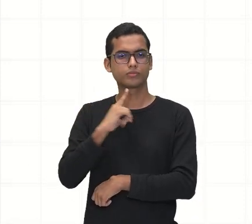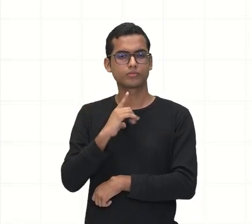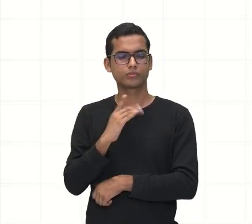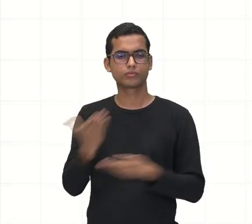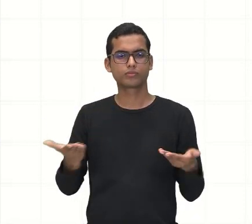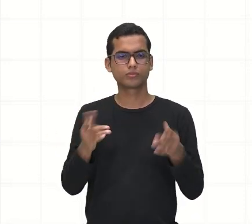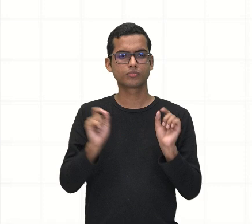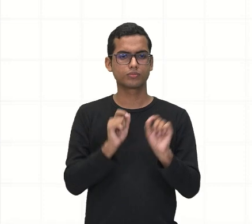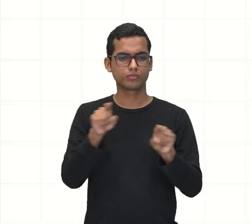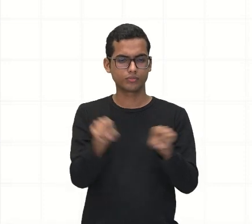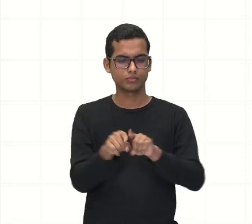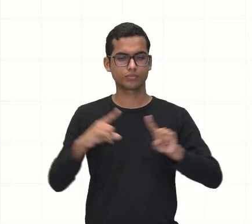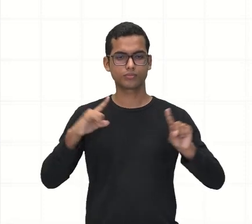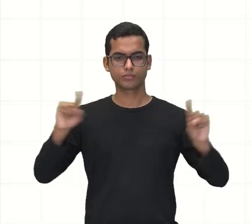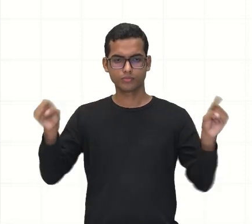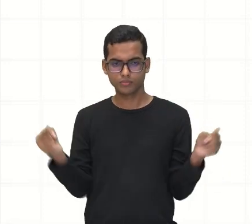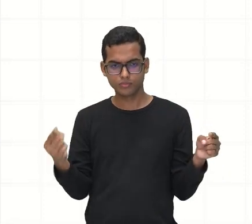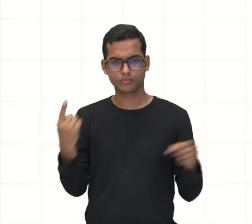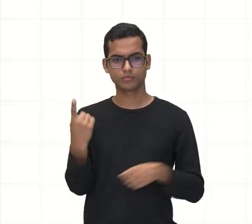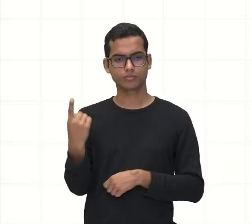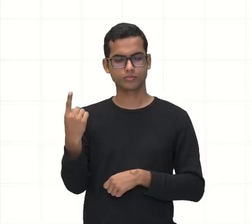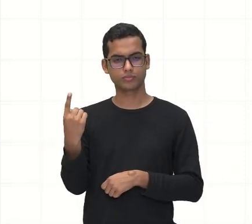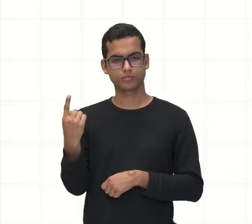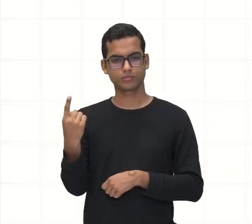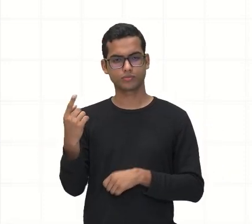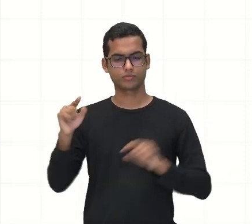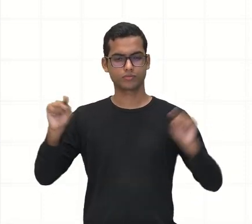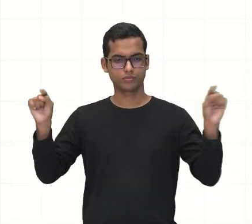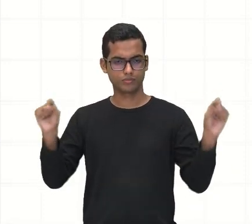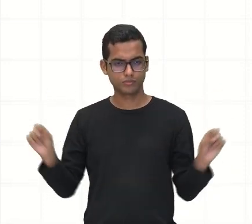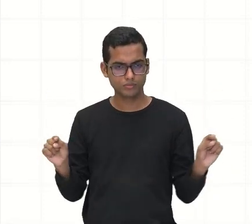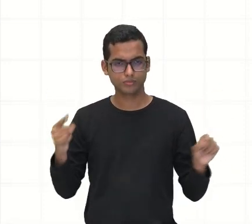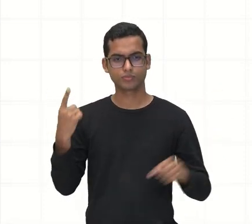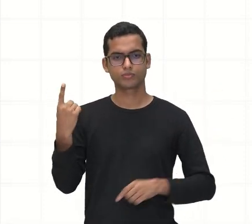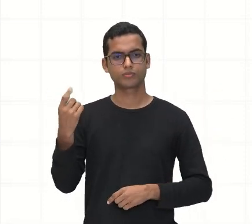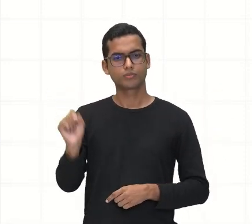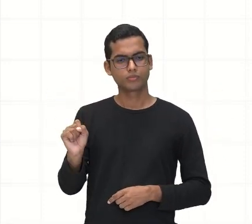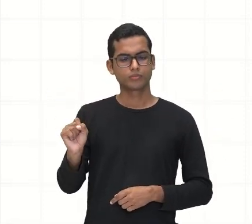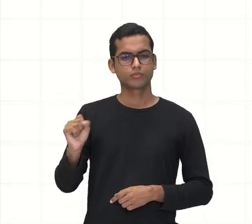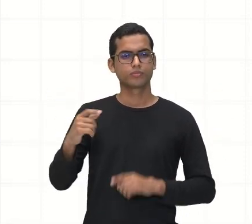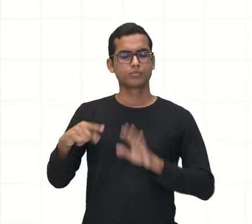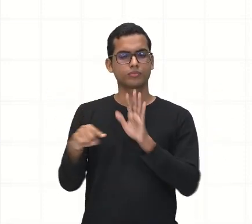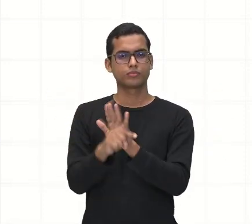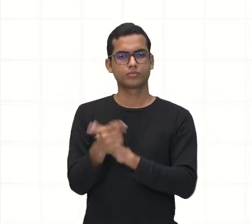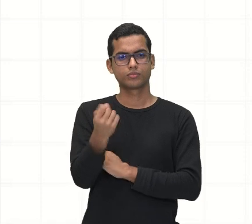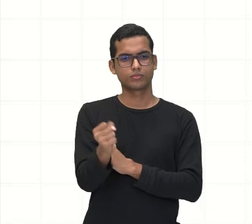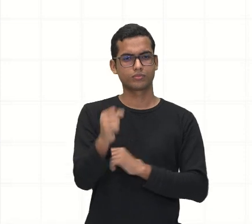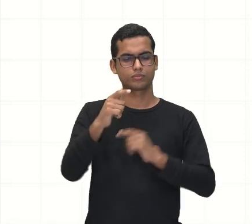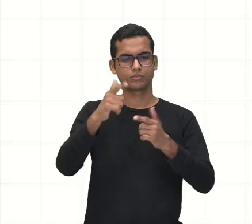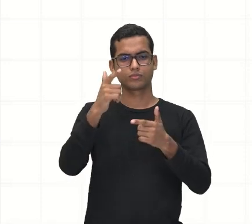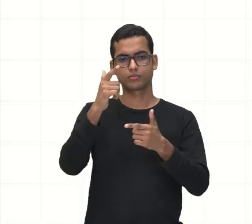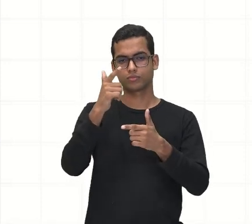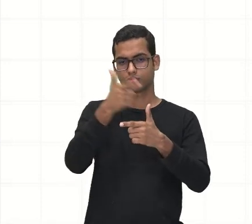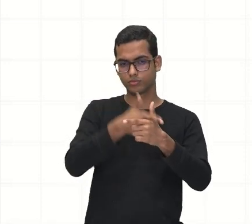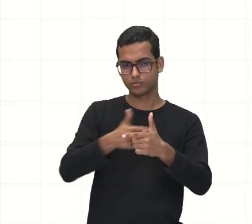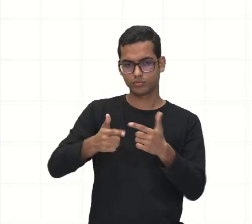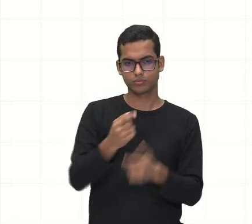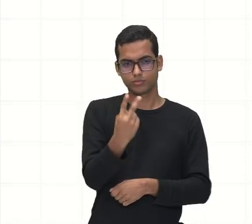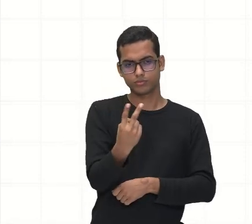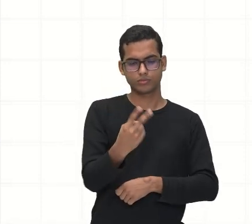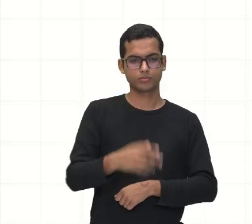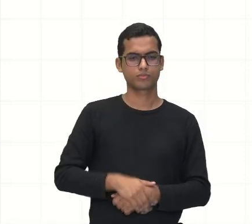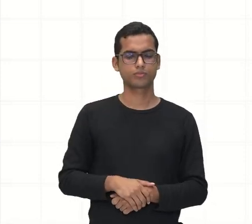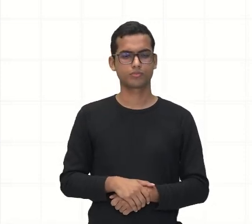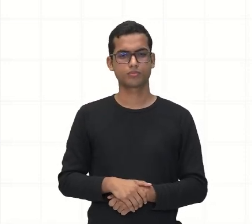repetir aqui o menos 8 e repetir o dividido por 2. E agora vamos resolver o que está dentro da chave. E aí,